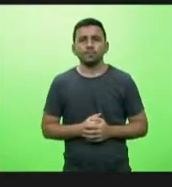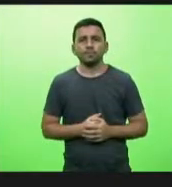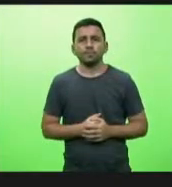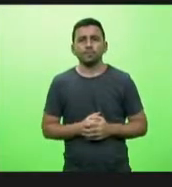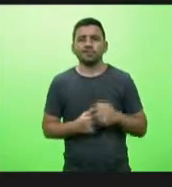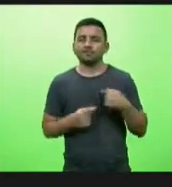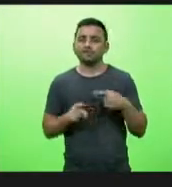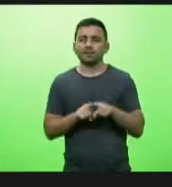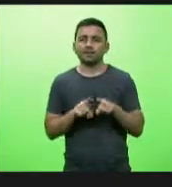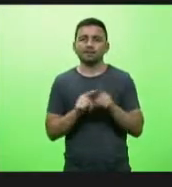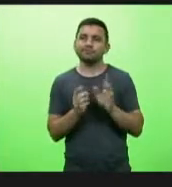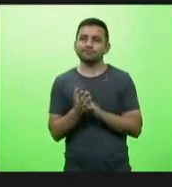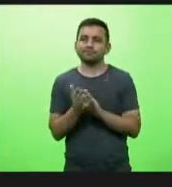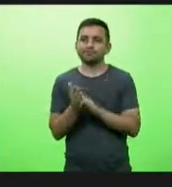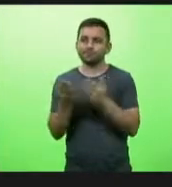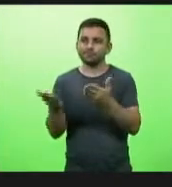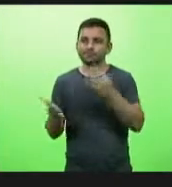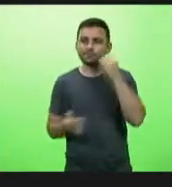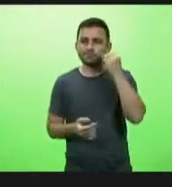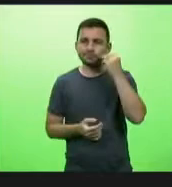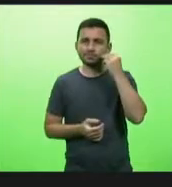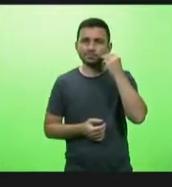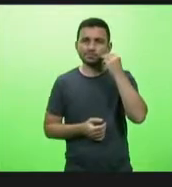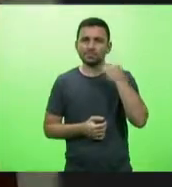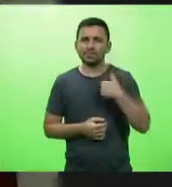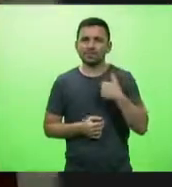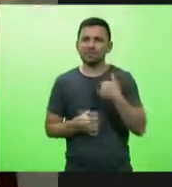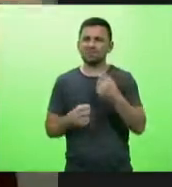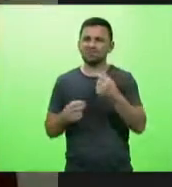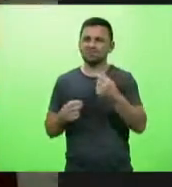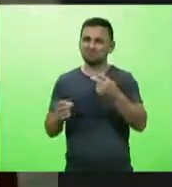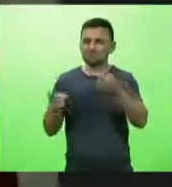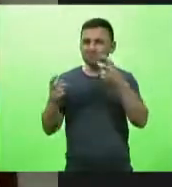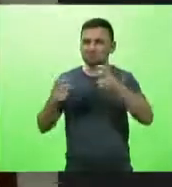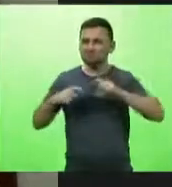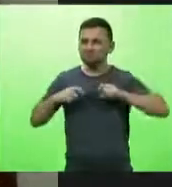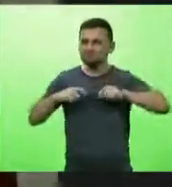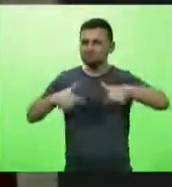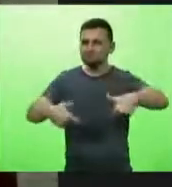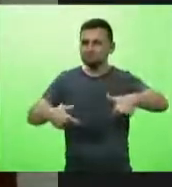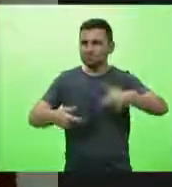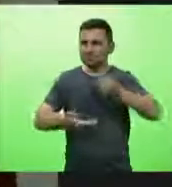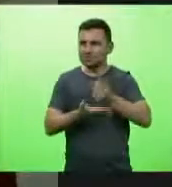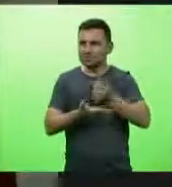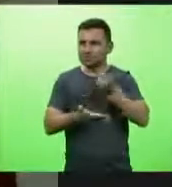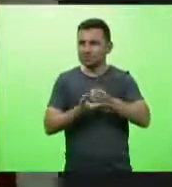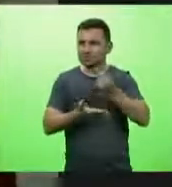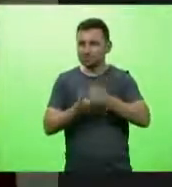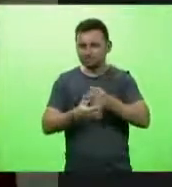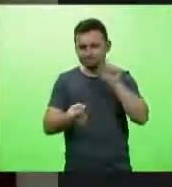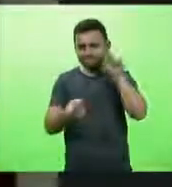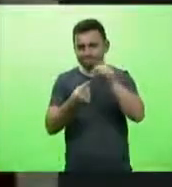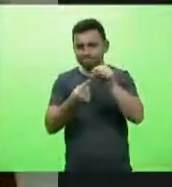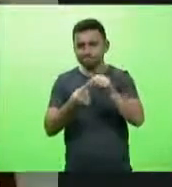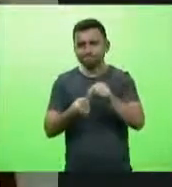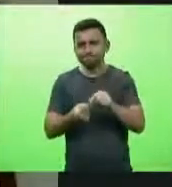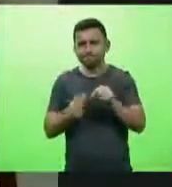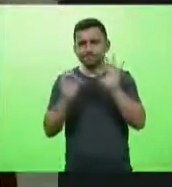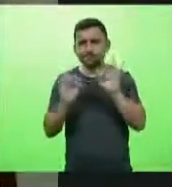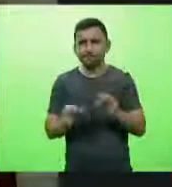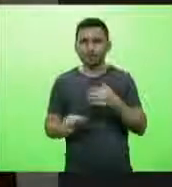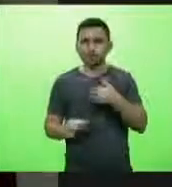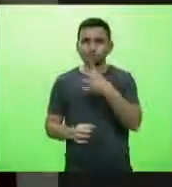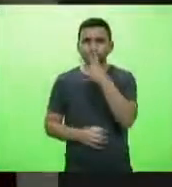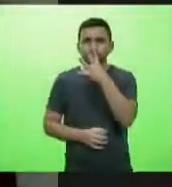aqui, parabenizar o deputado Márcio, eu vejo um guerreiro técnico, sempre de forma muito pontual, né? Fica aqui só meu registro de